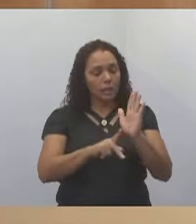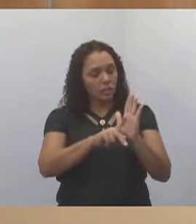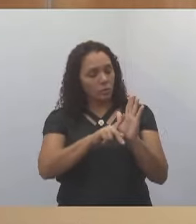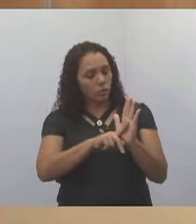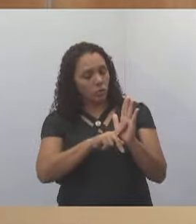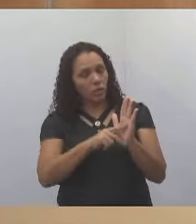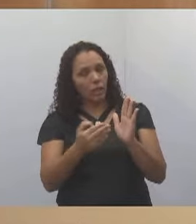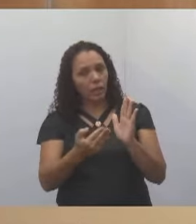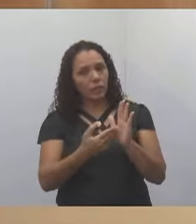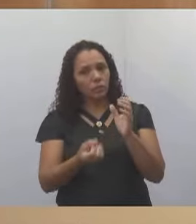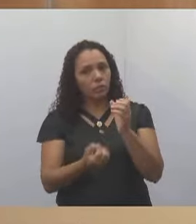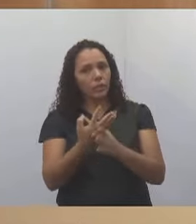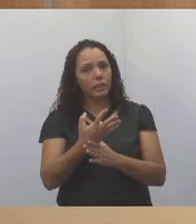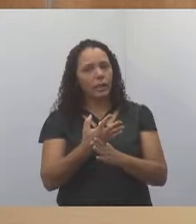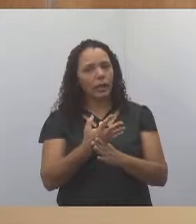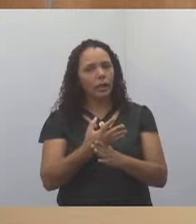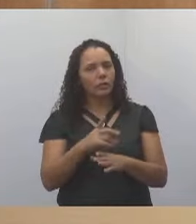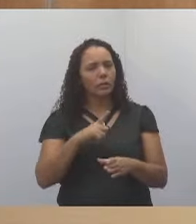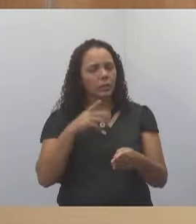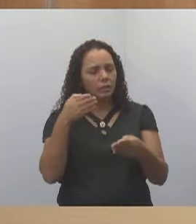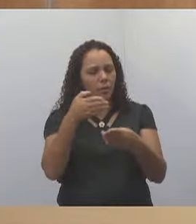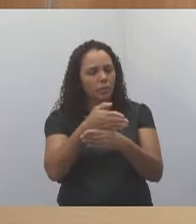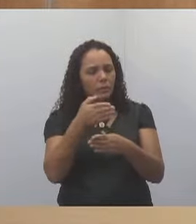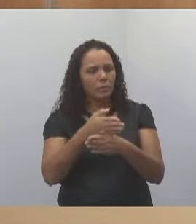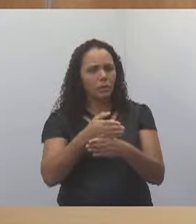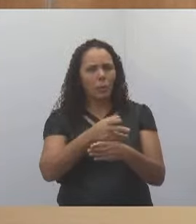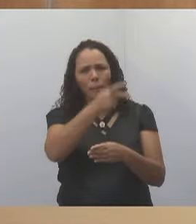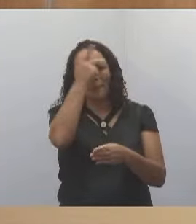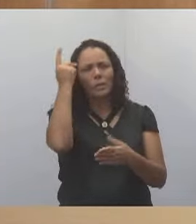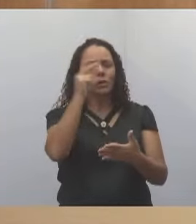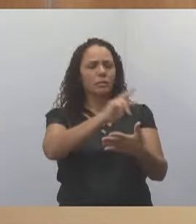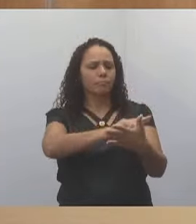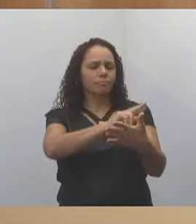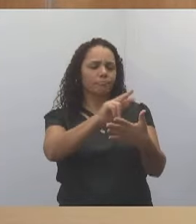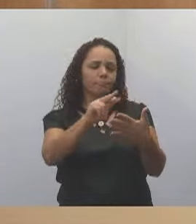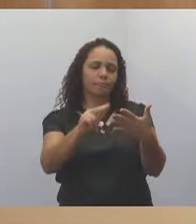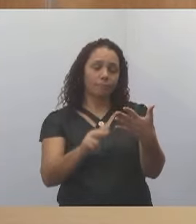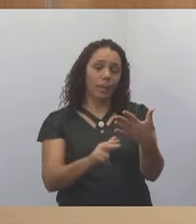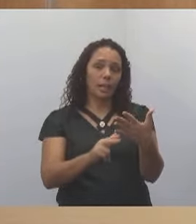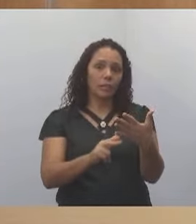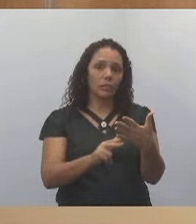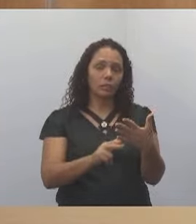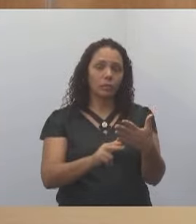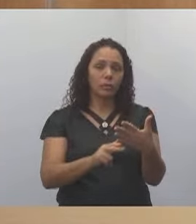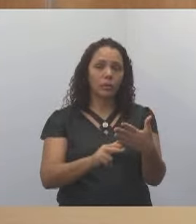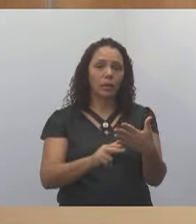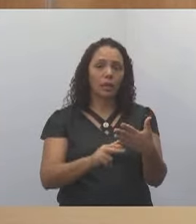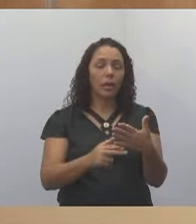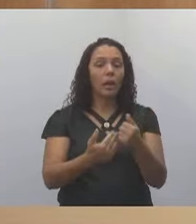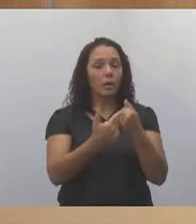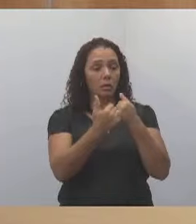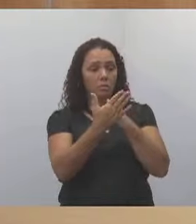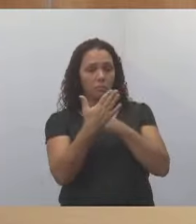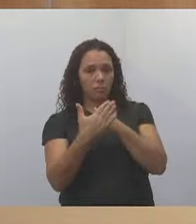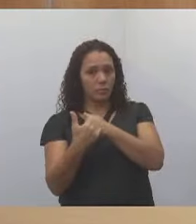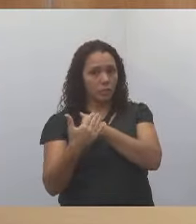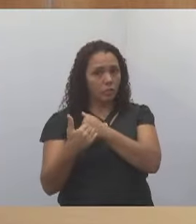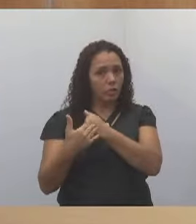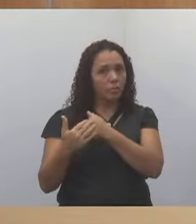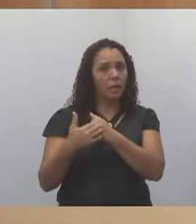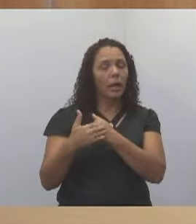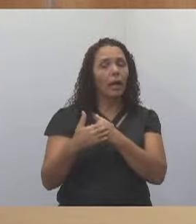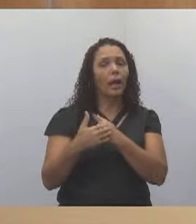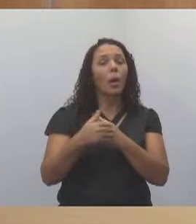com a participação de muitas pessoas. Eu fui procurado por